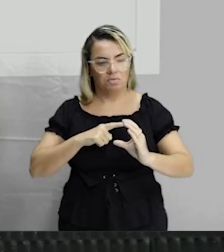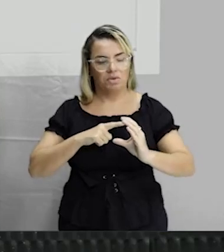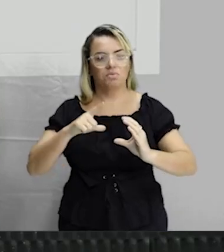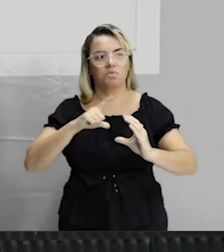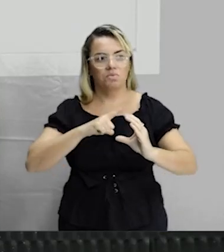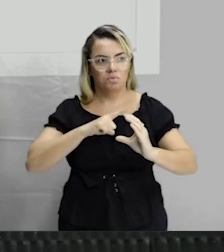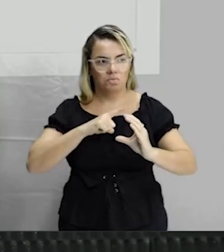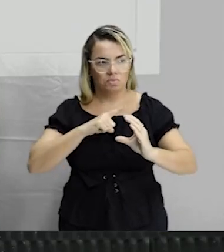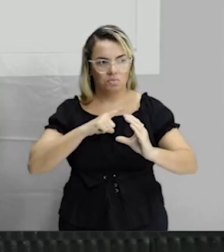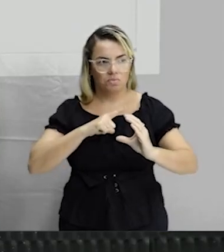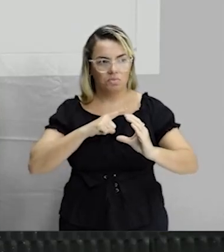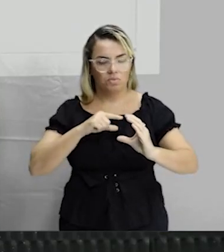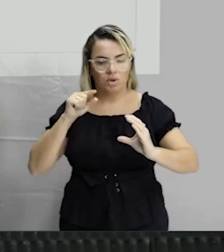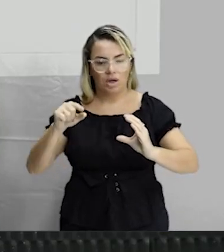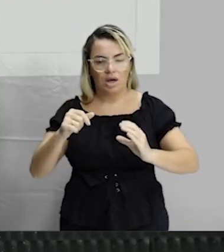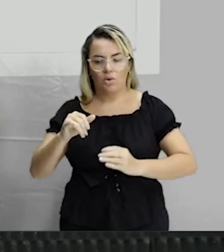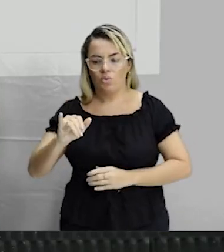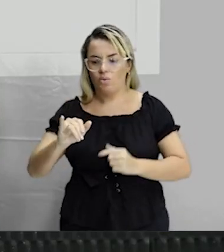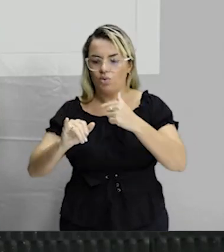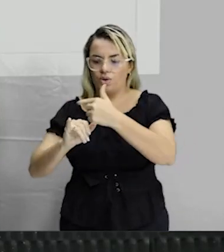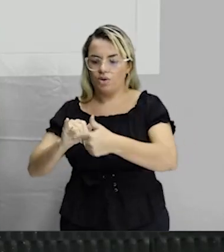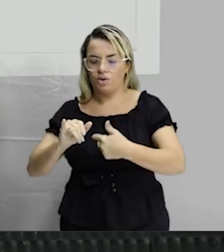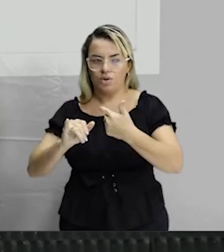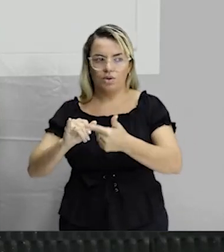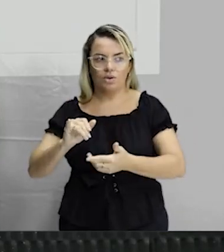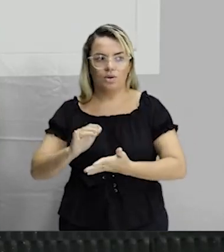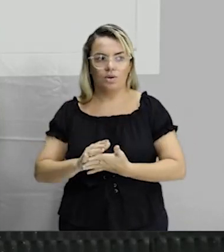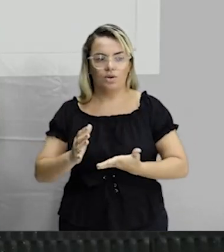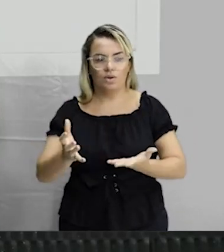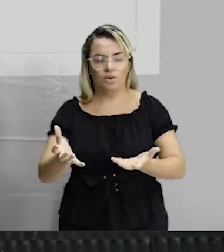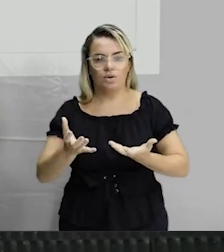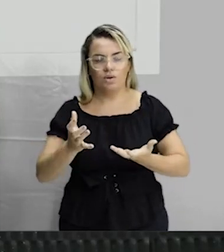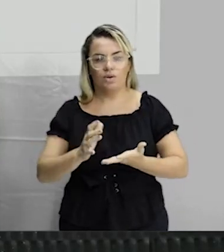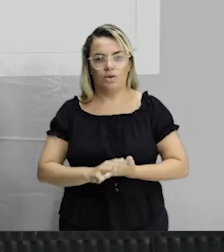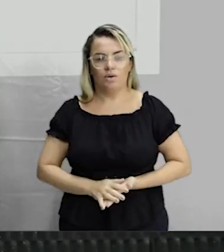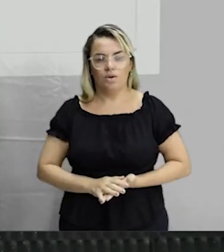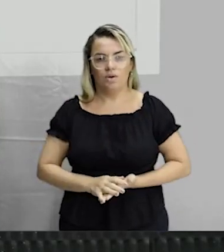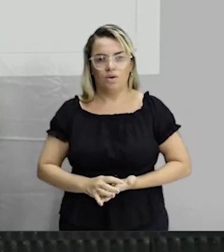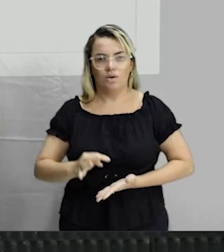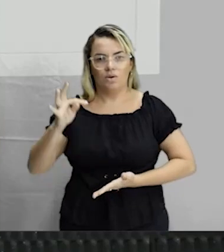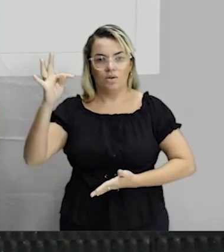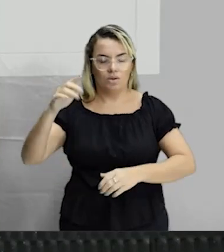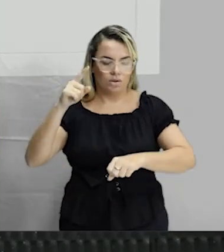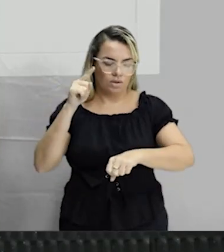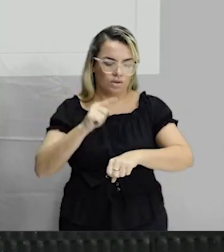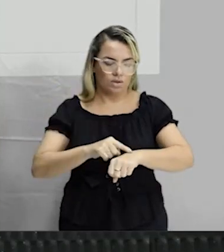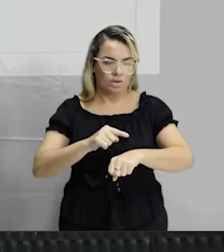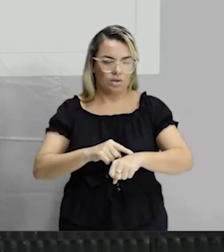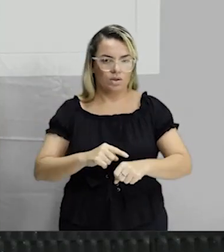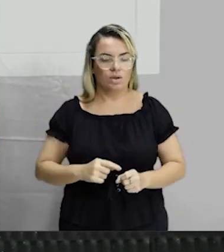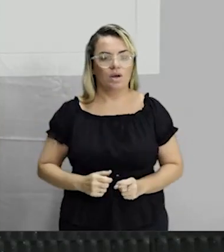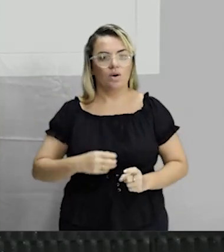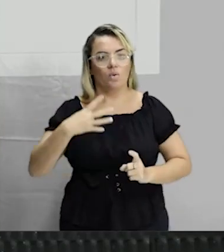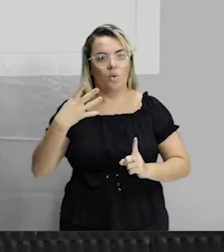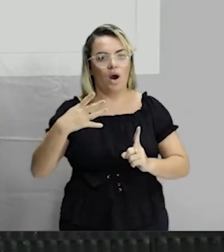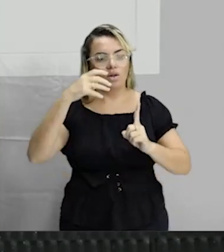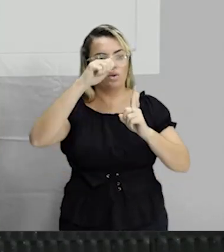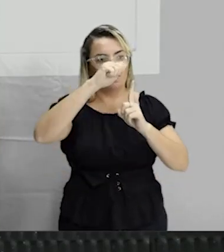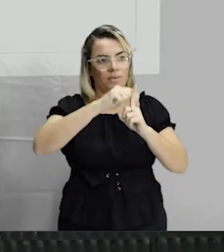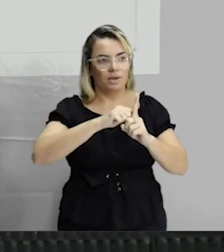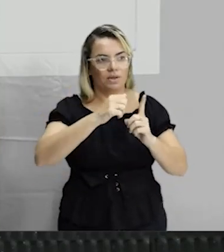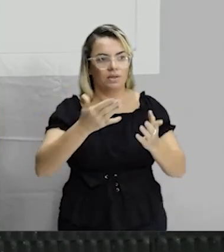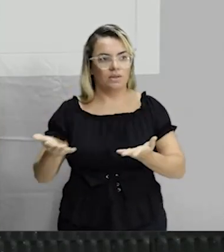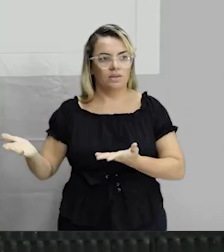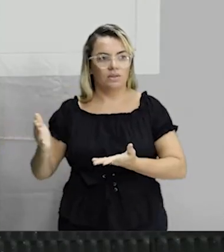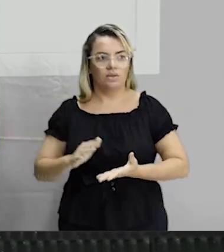a taxa é o que eu quero, na verdade a taxa é o que eu quero, e o tempo eu tenho que é 4 meses, certo? Então eu quero saber o valor